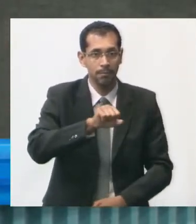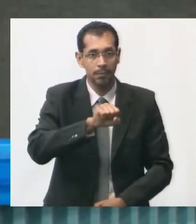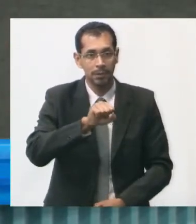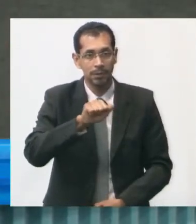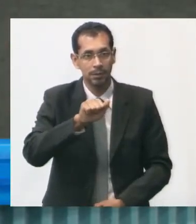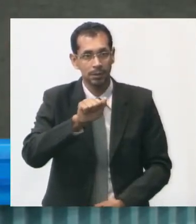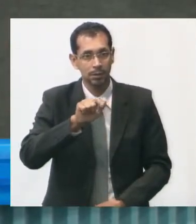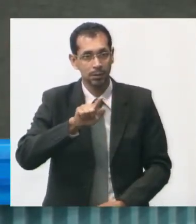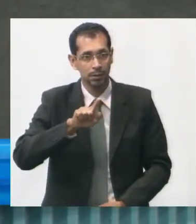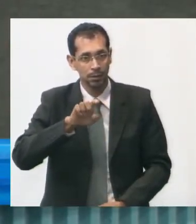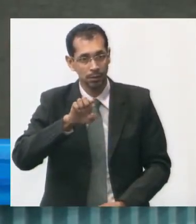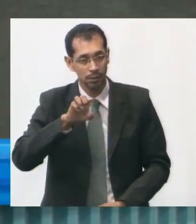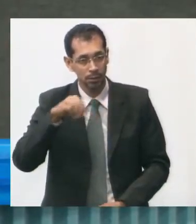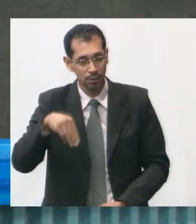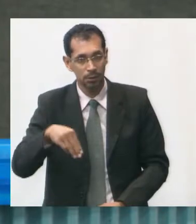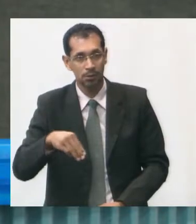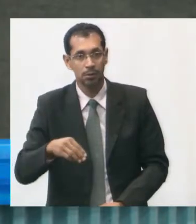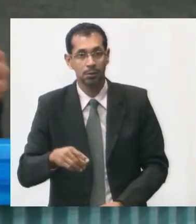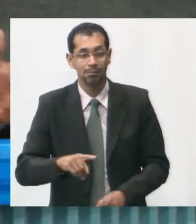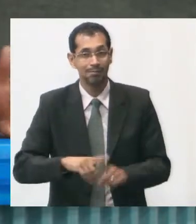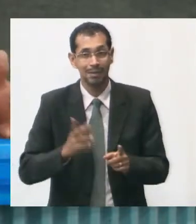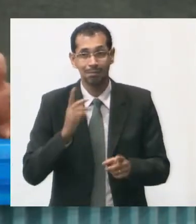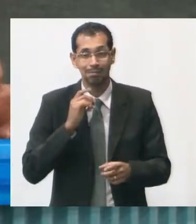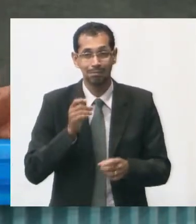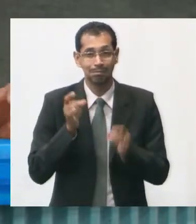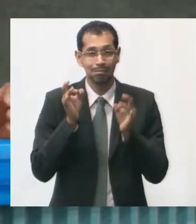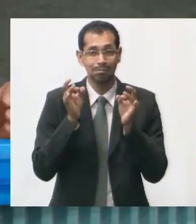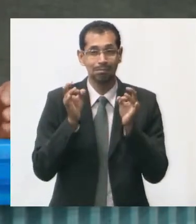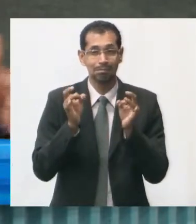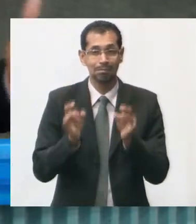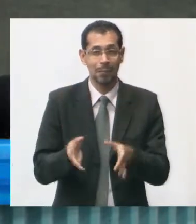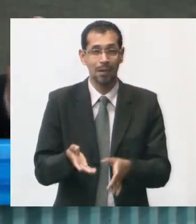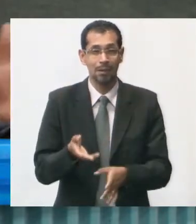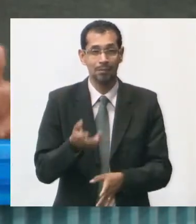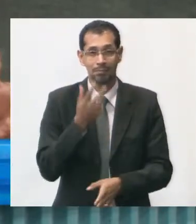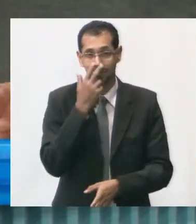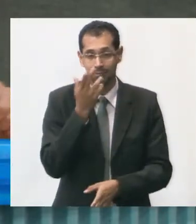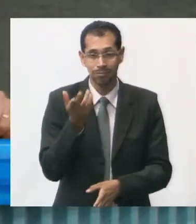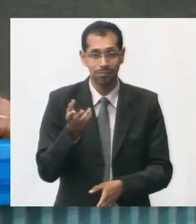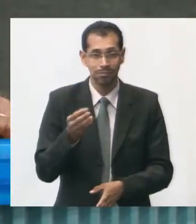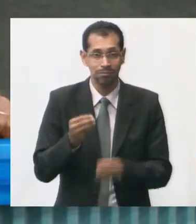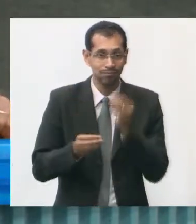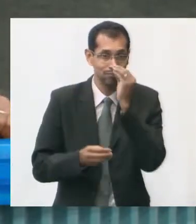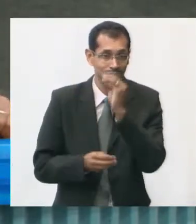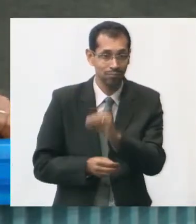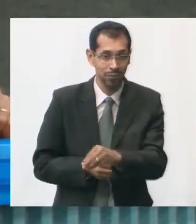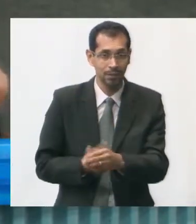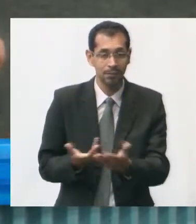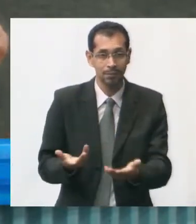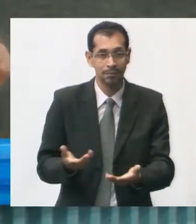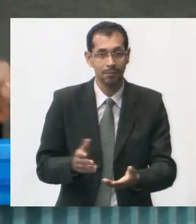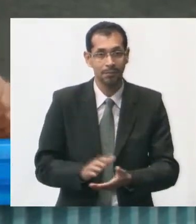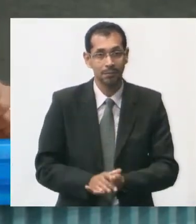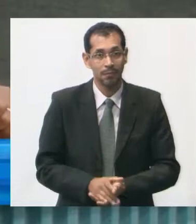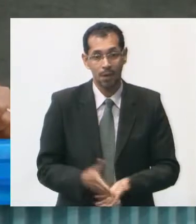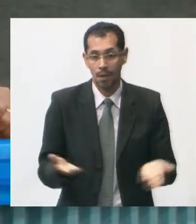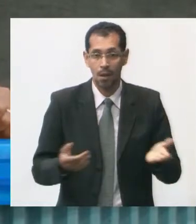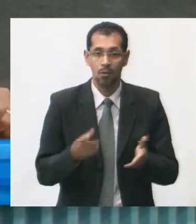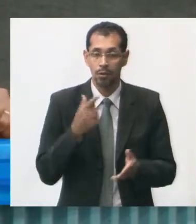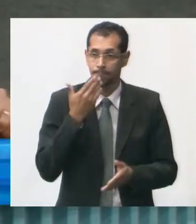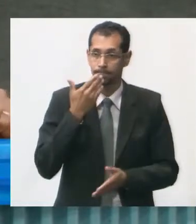infelizmente se encontra abandonada, se encontra largada, né, pelo poder público. Então, fica aqui a nossa